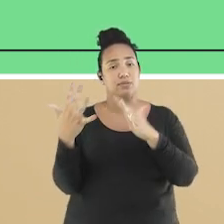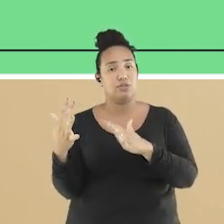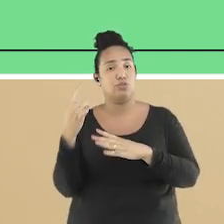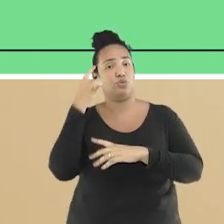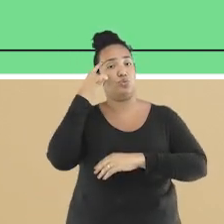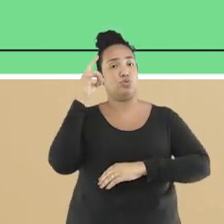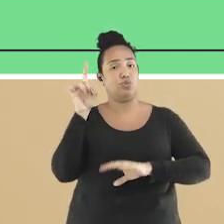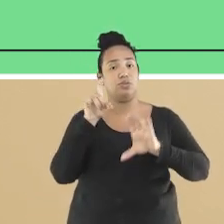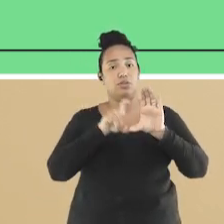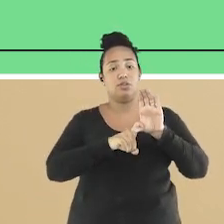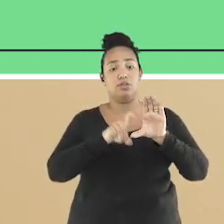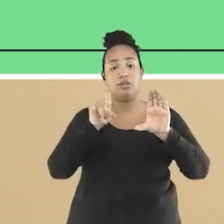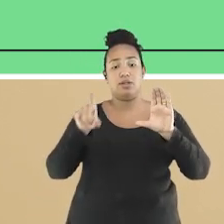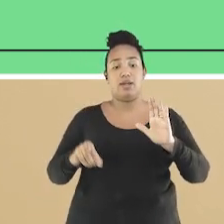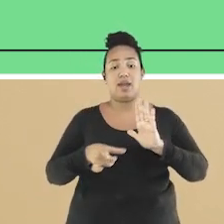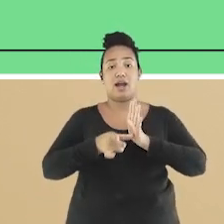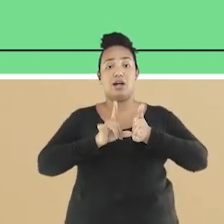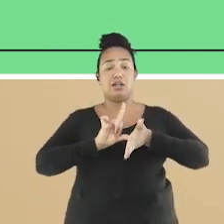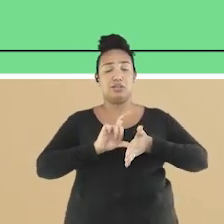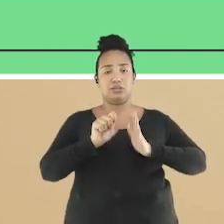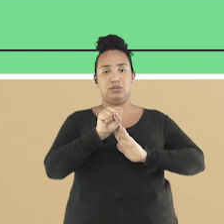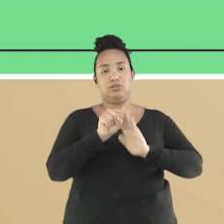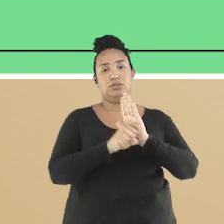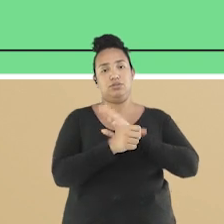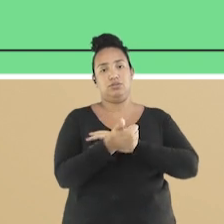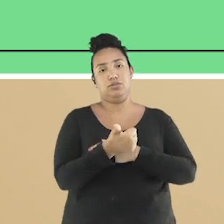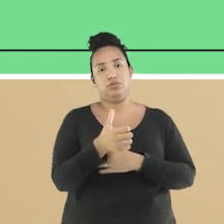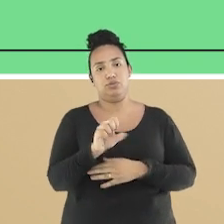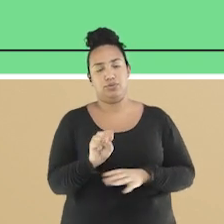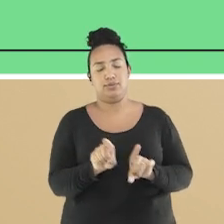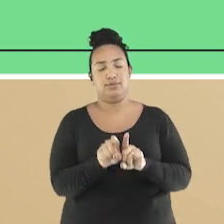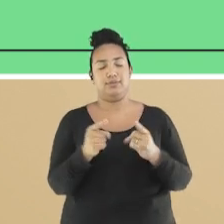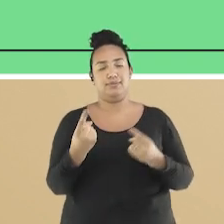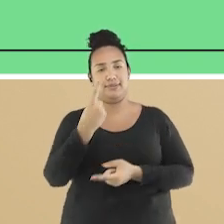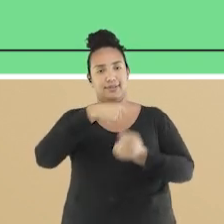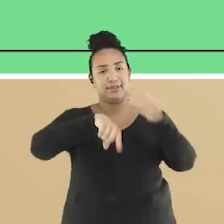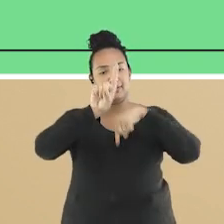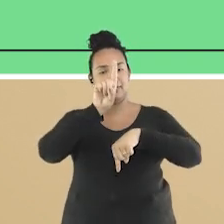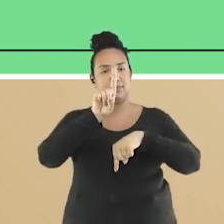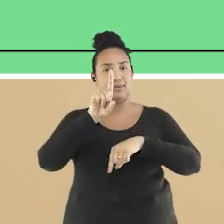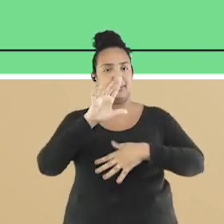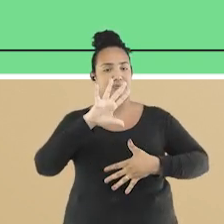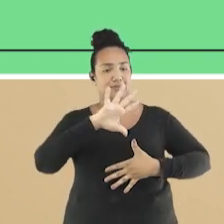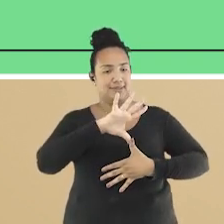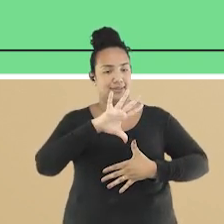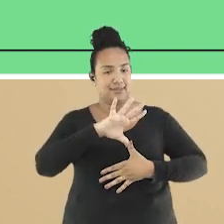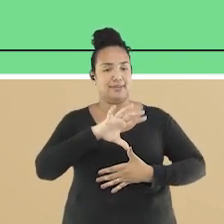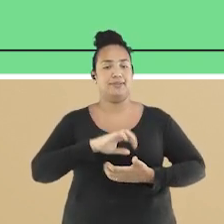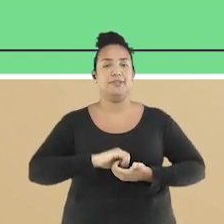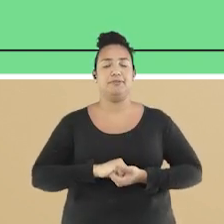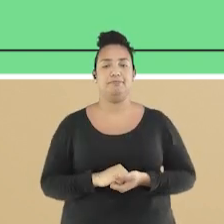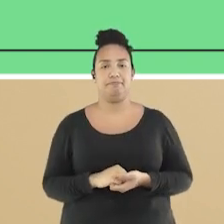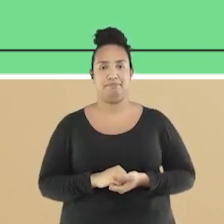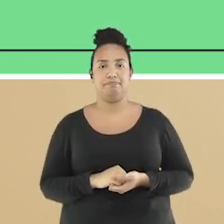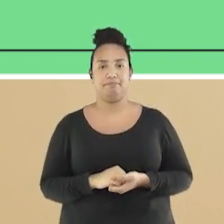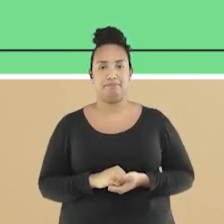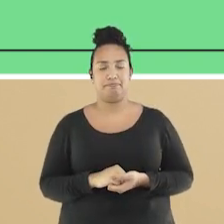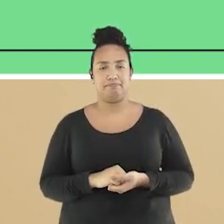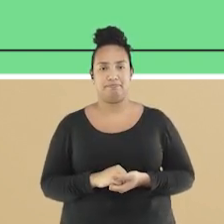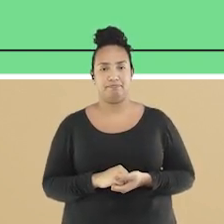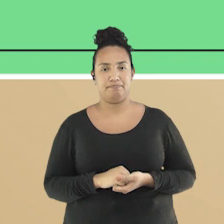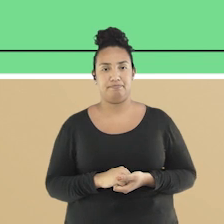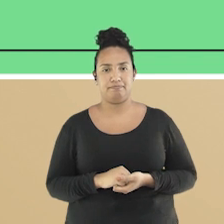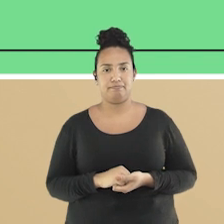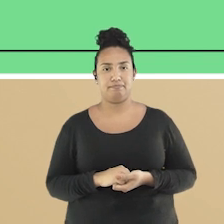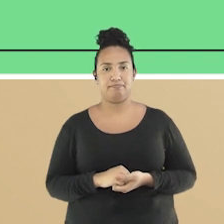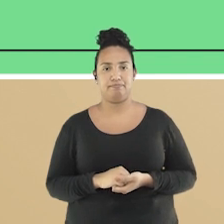do Dia da Independência são de antes do século XVIII e da Revolução Americana. From 1776 to